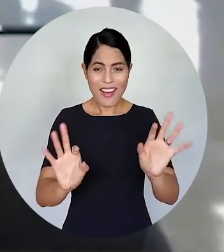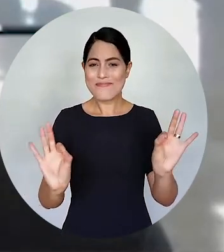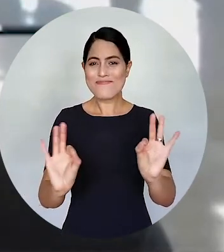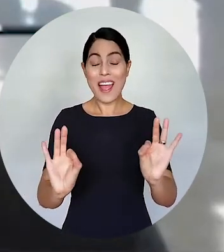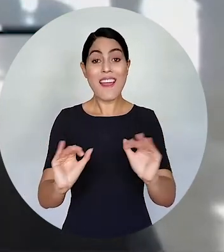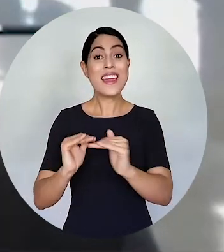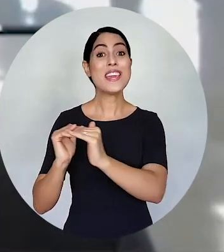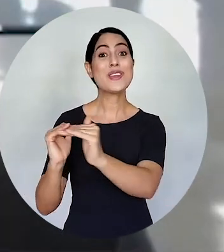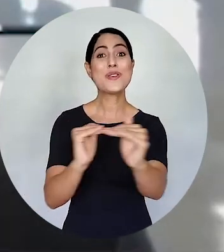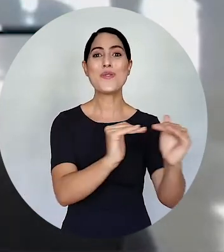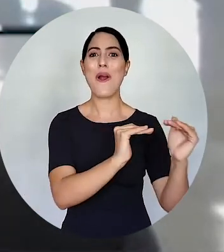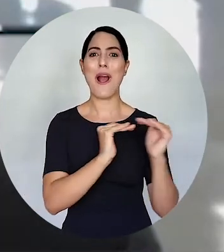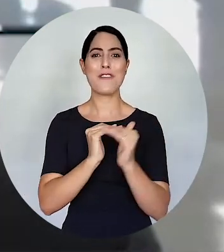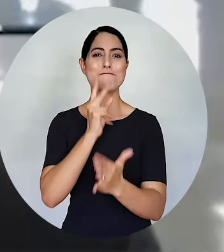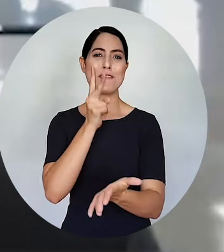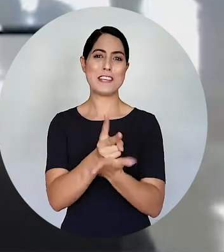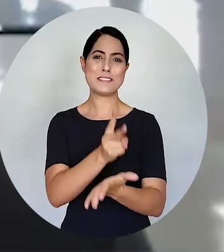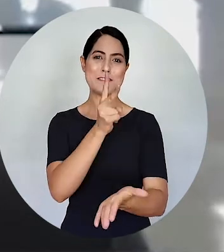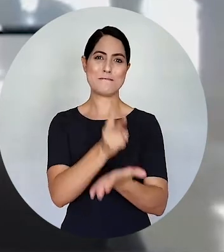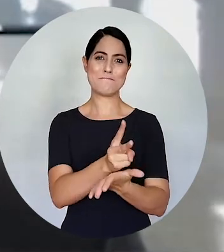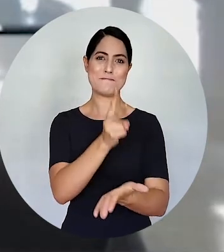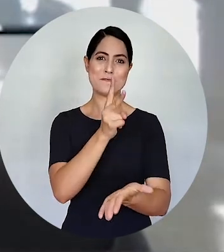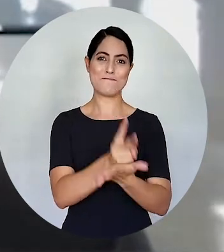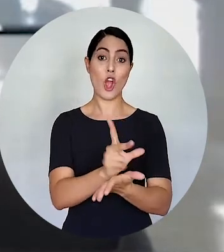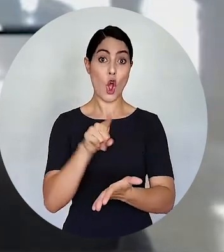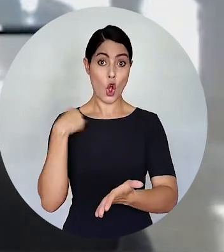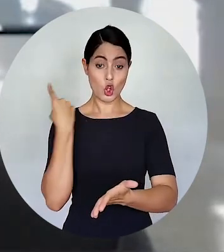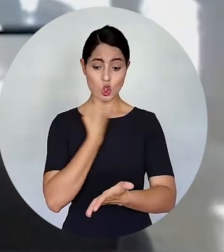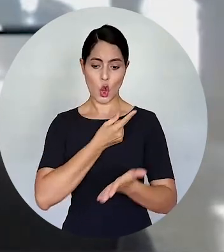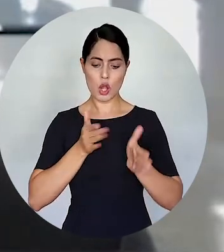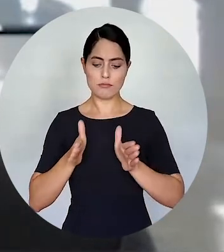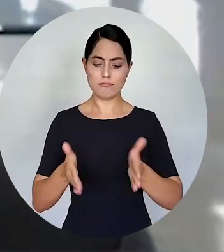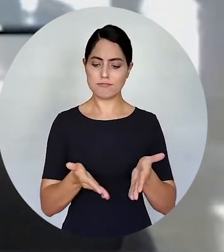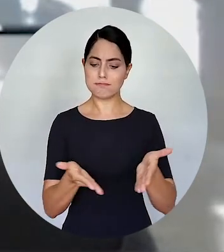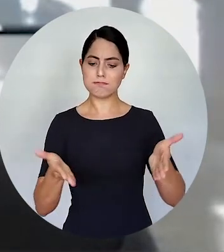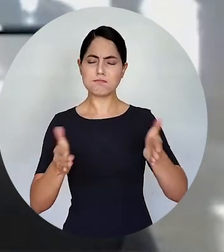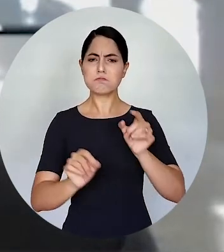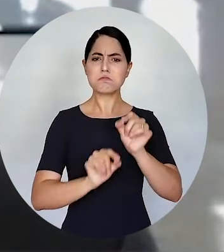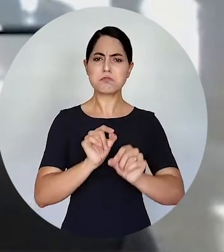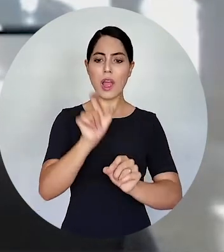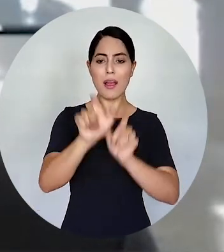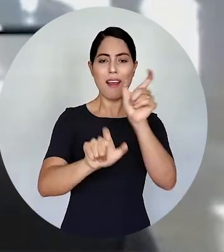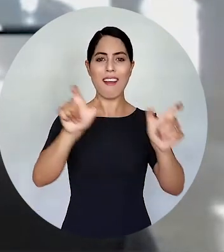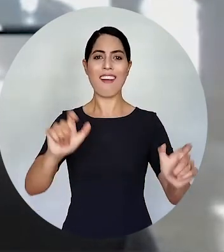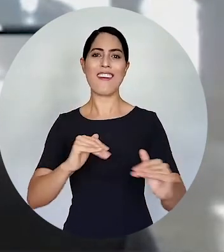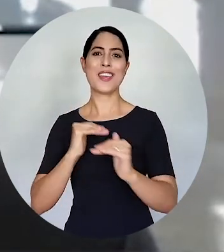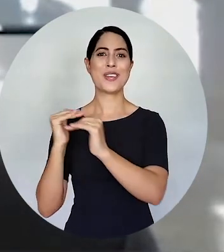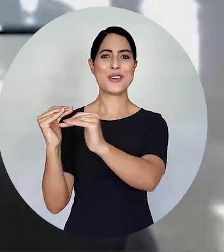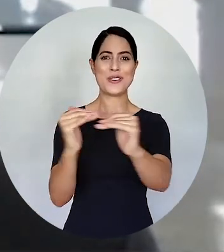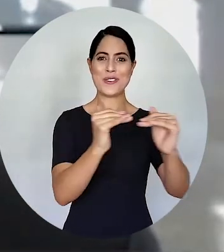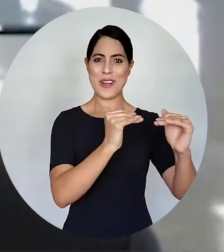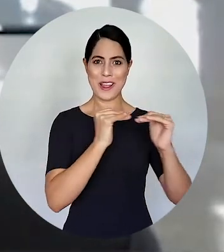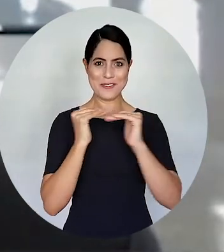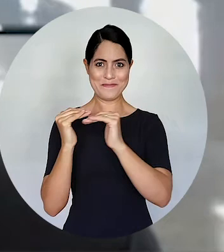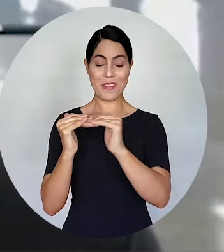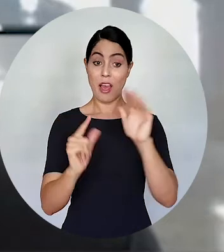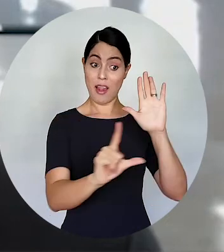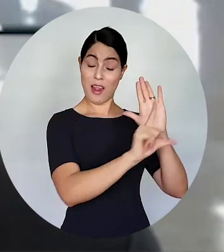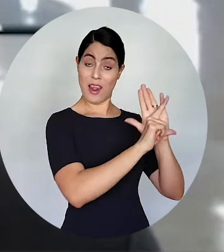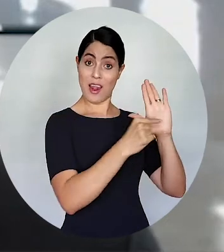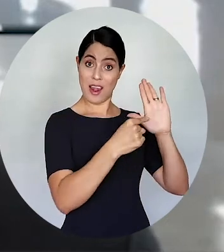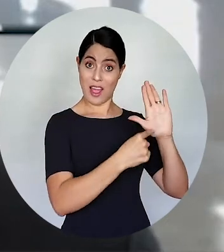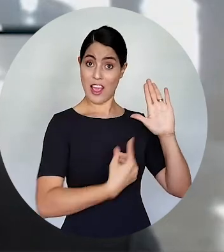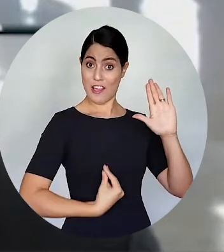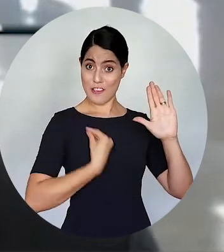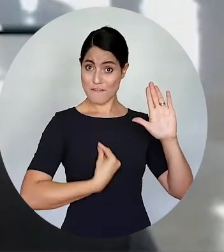o barro é igual. Somos feitos do mesmo barro, somos iguais perante a lei